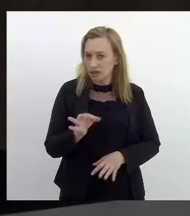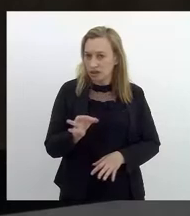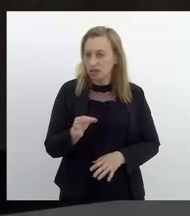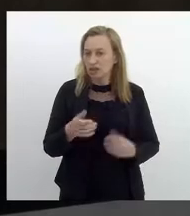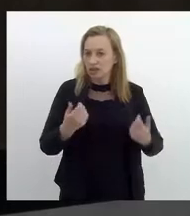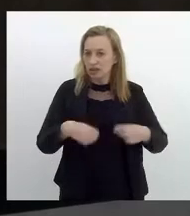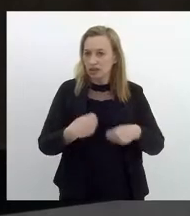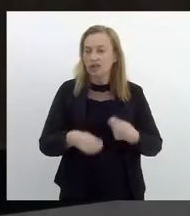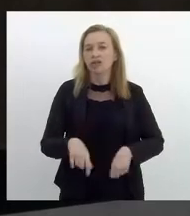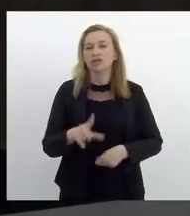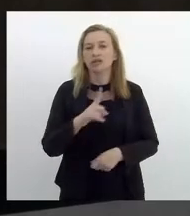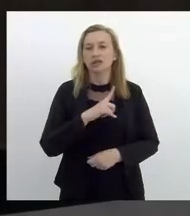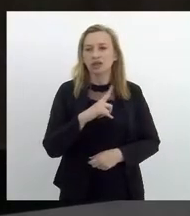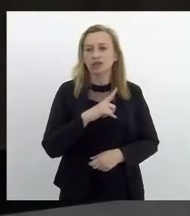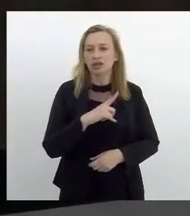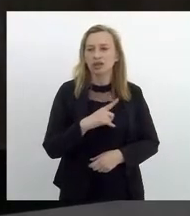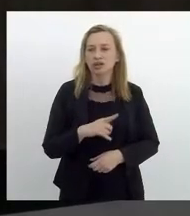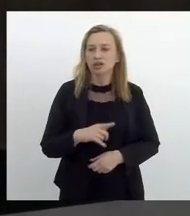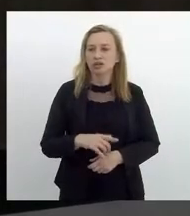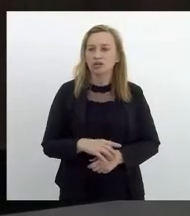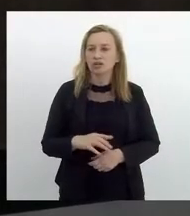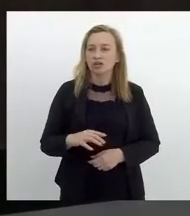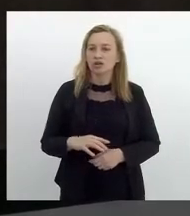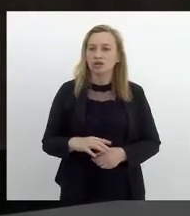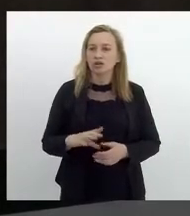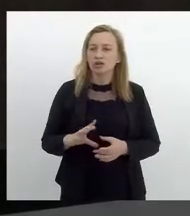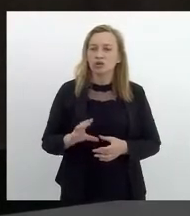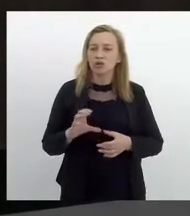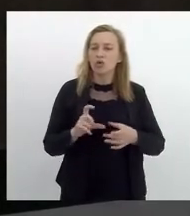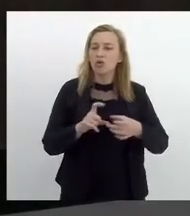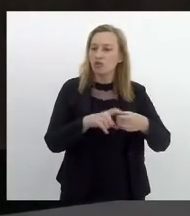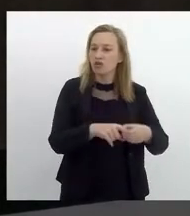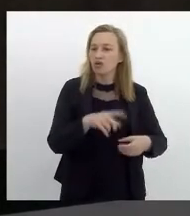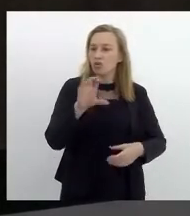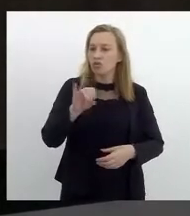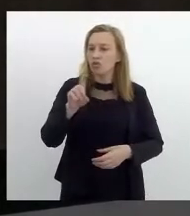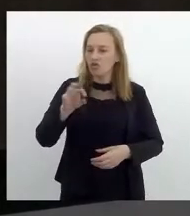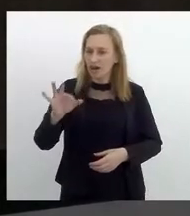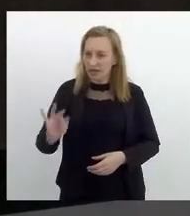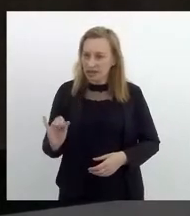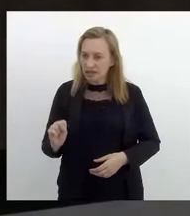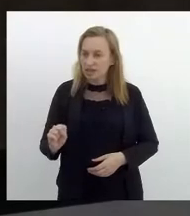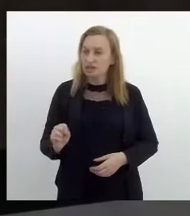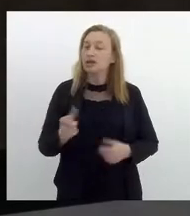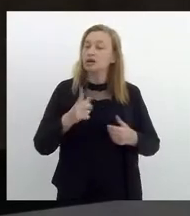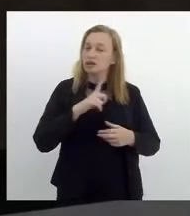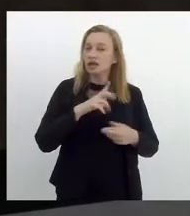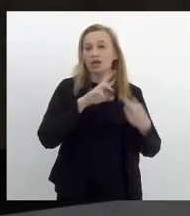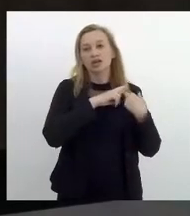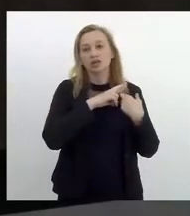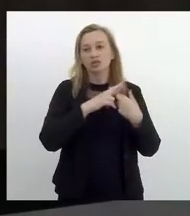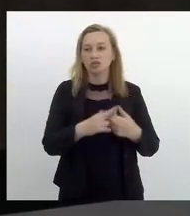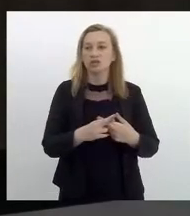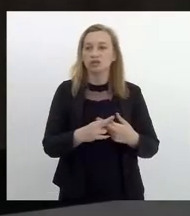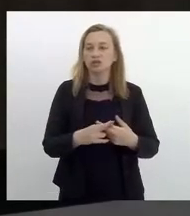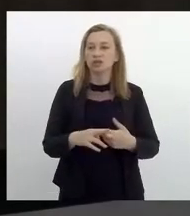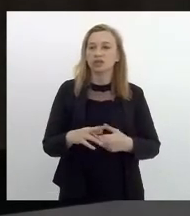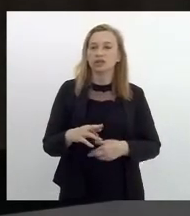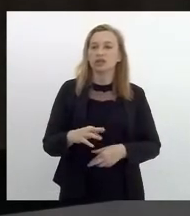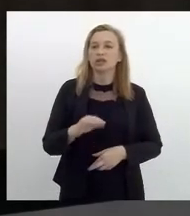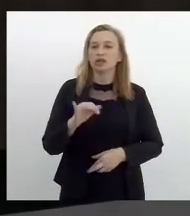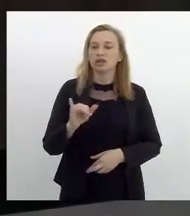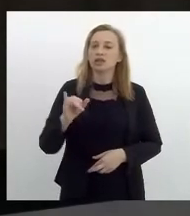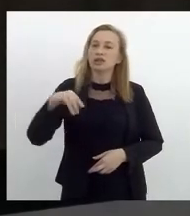haja o convênio com o FAES, mas uma vez imposta, tenha responsabilidade o